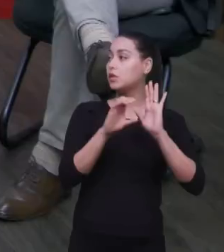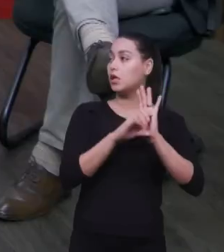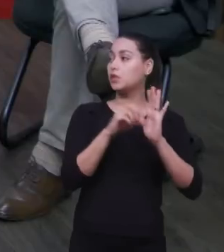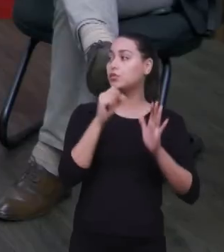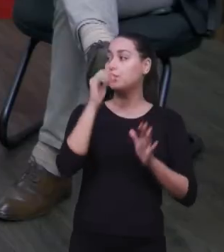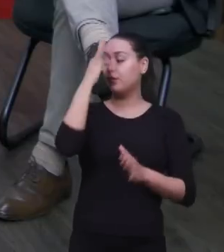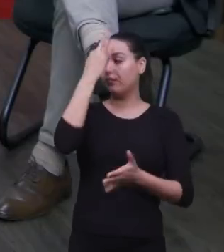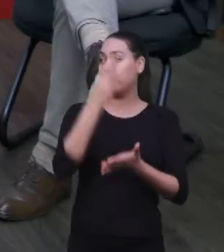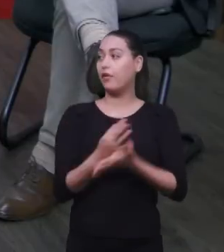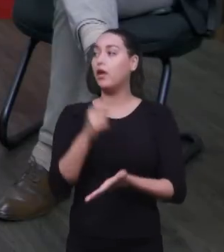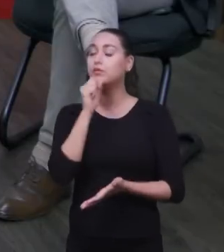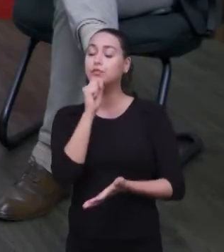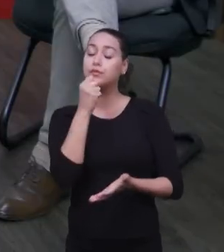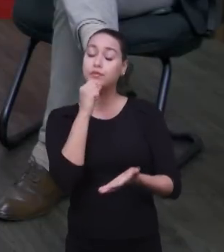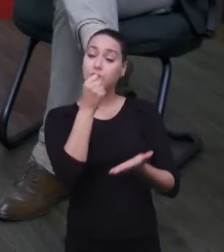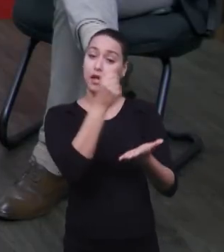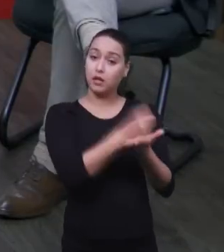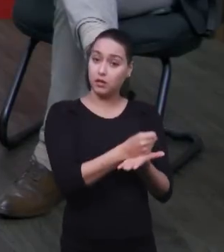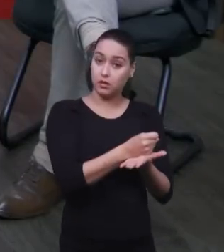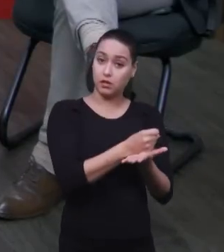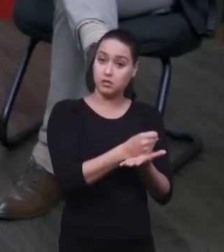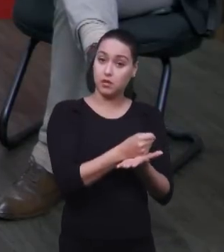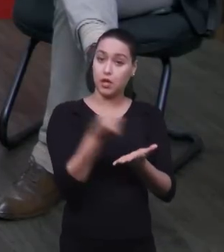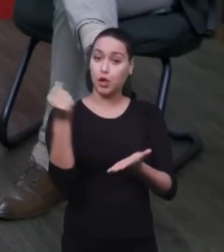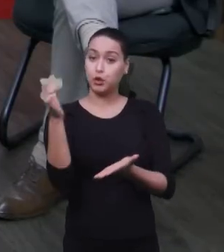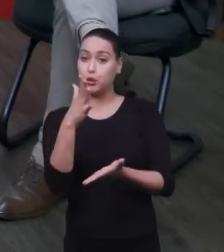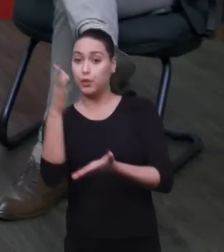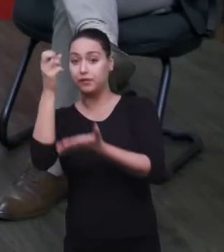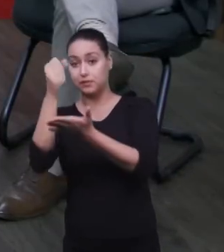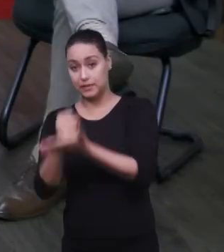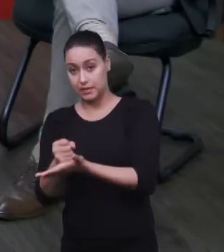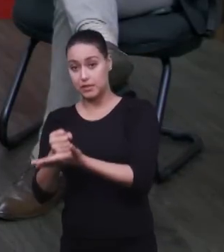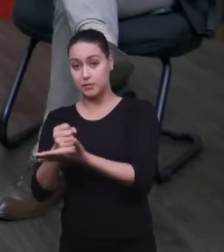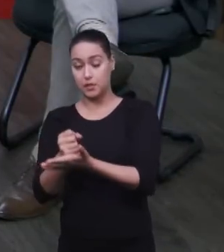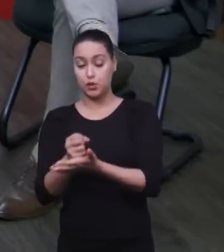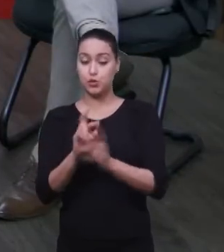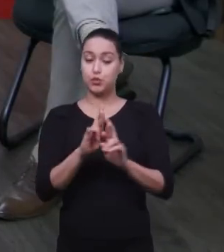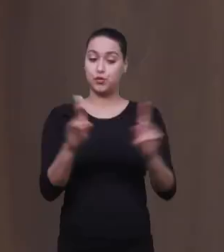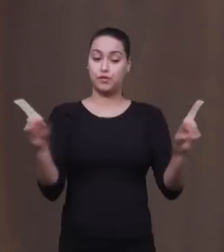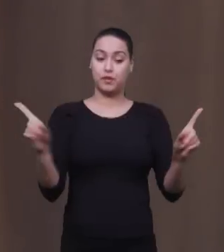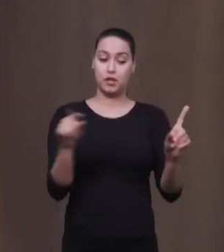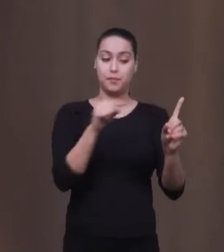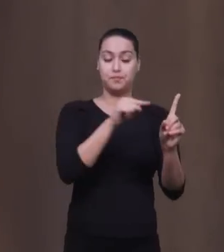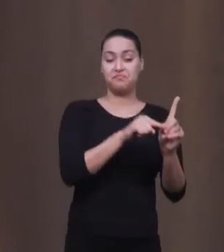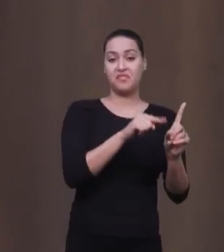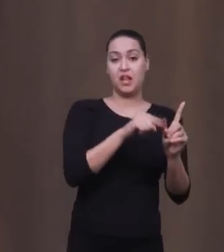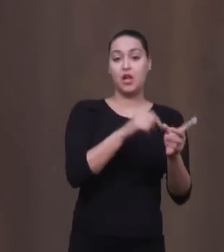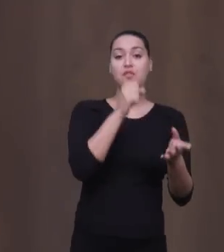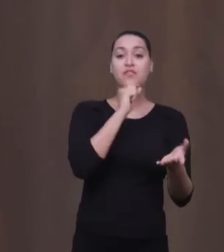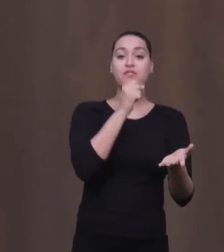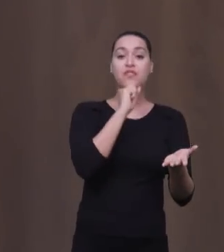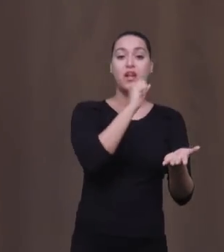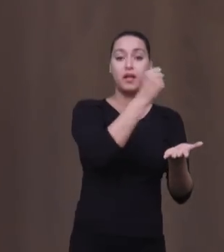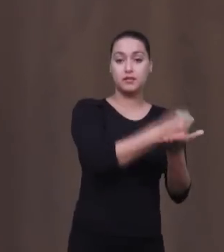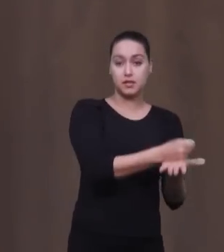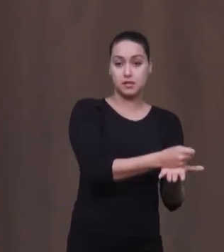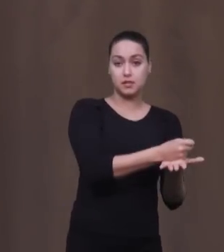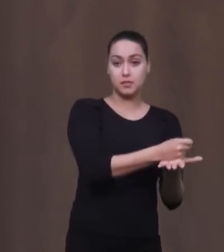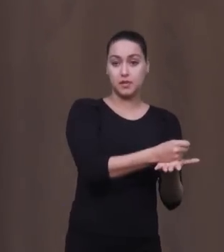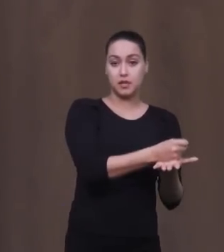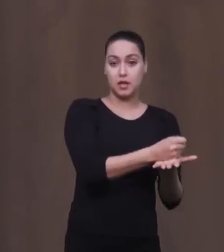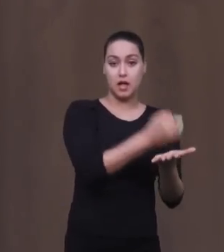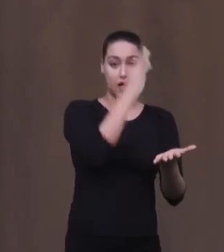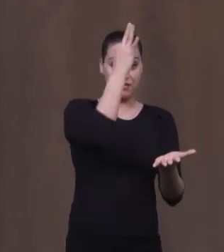fé no Velho Testamento e um conceito de fé no Novo Testamento. O que era a fé no Velho Testamento? A fé no Velho